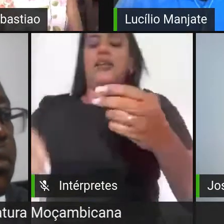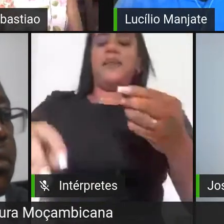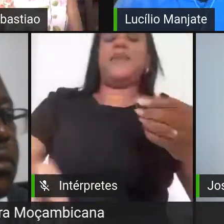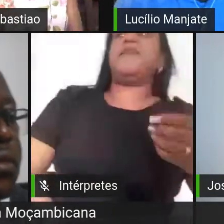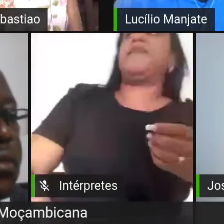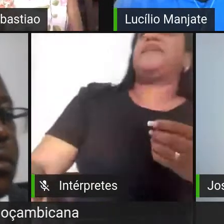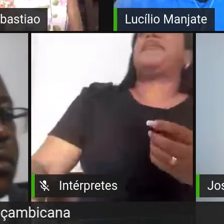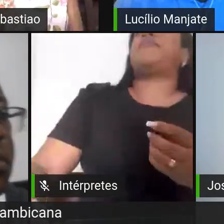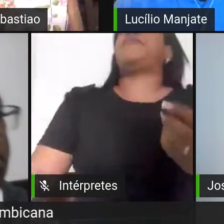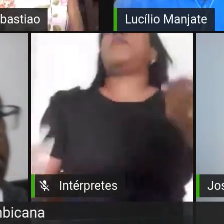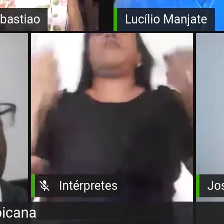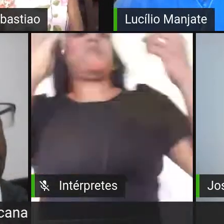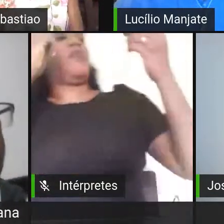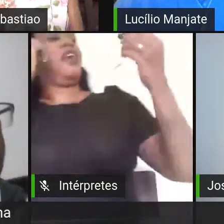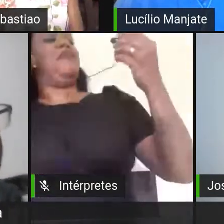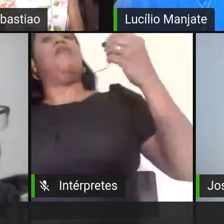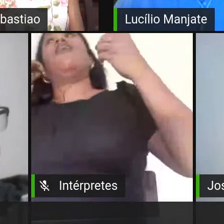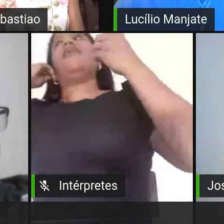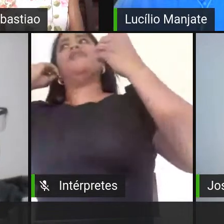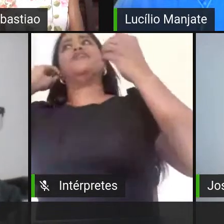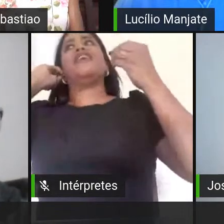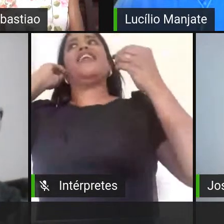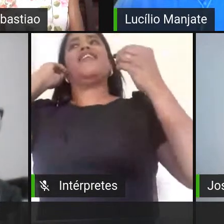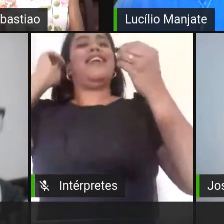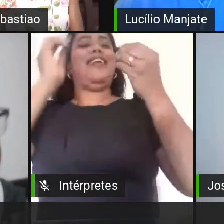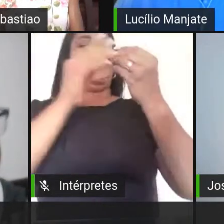como se diz, político-militares. Portanto,